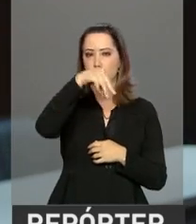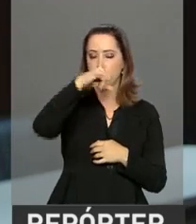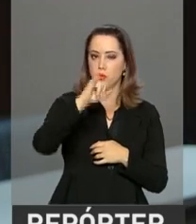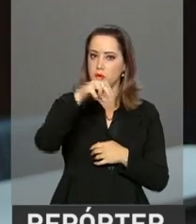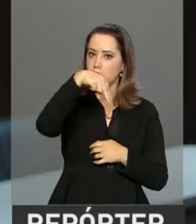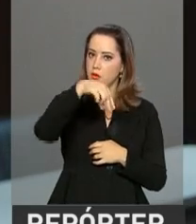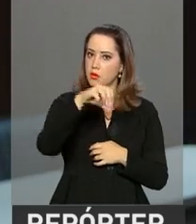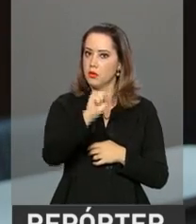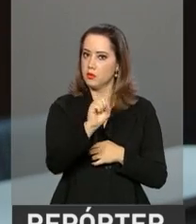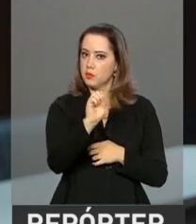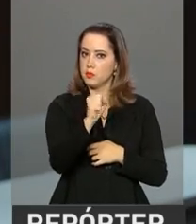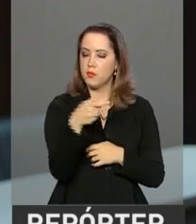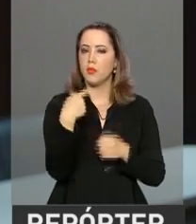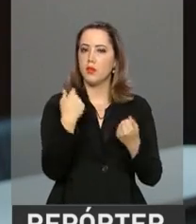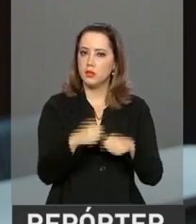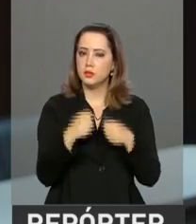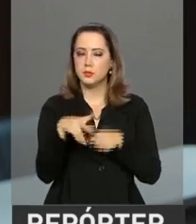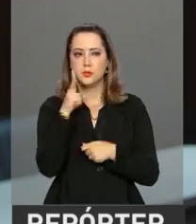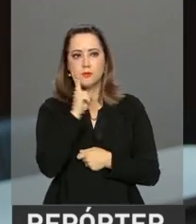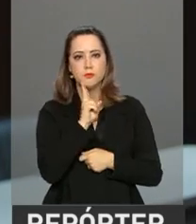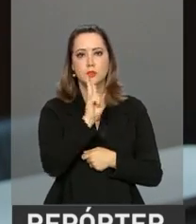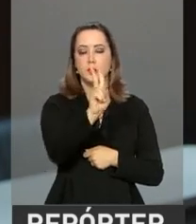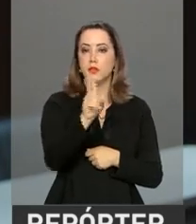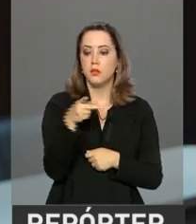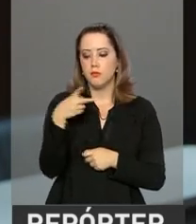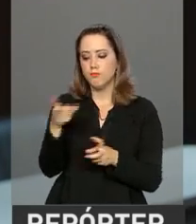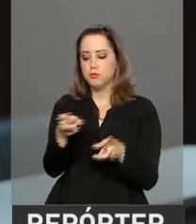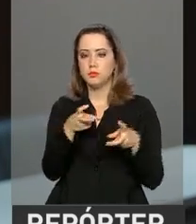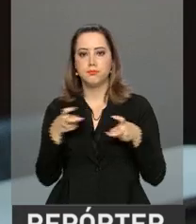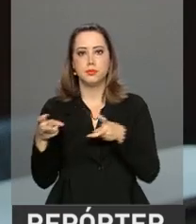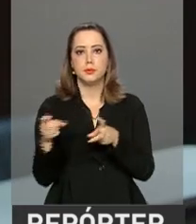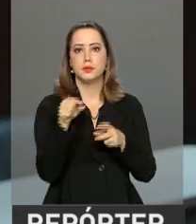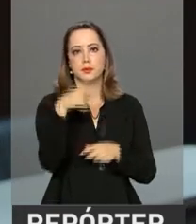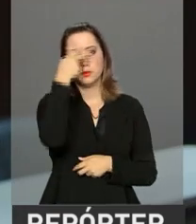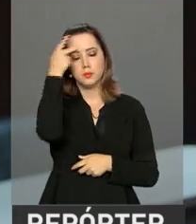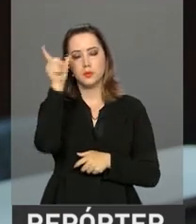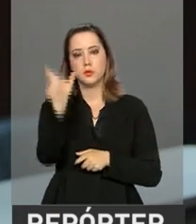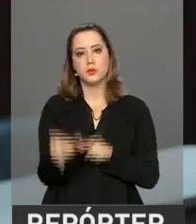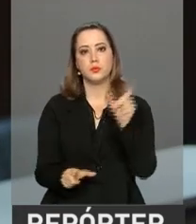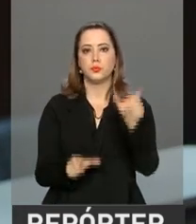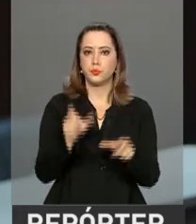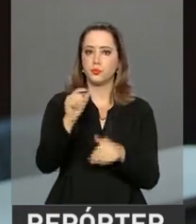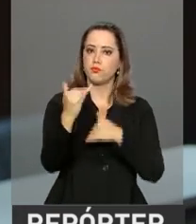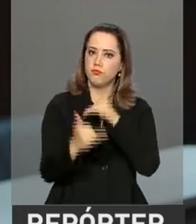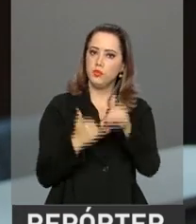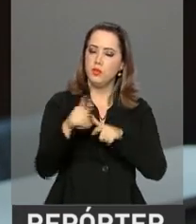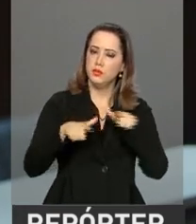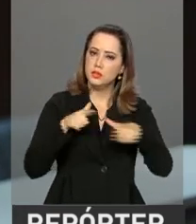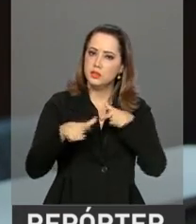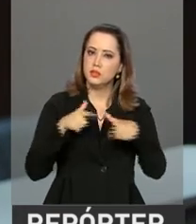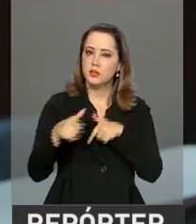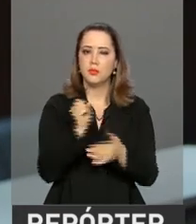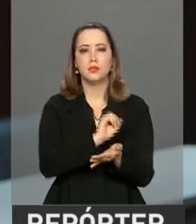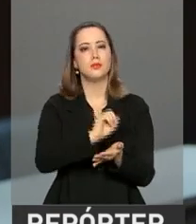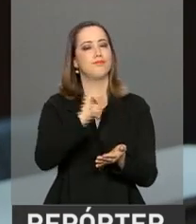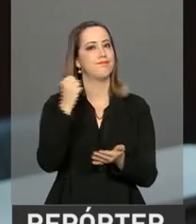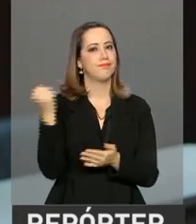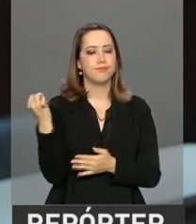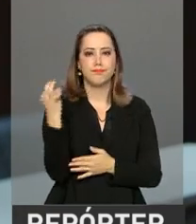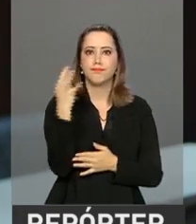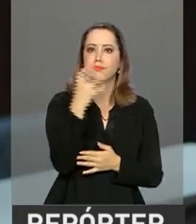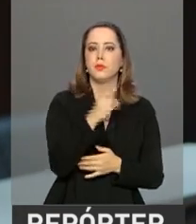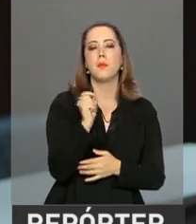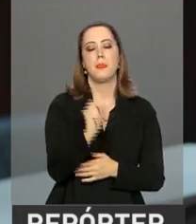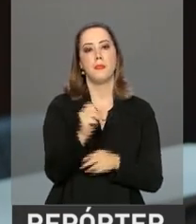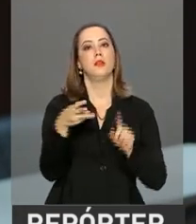das vezes estamos falando de brasileiros que trabalharam por 10 por 20 ou por 30 anos em benefício do desenvolvimento da nossa nação e por fim eu quero me